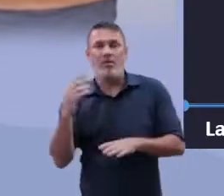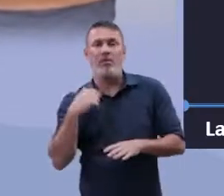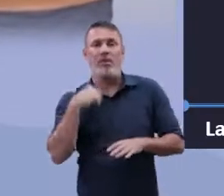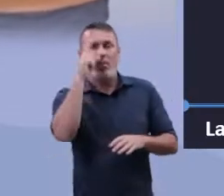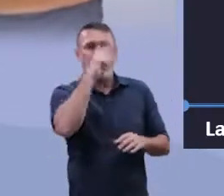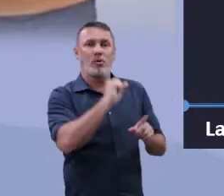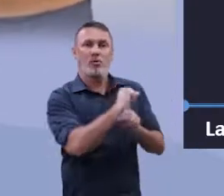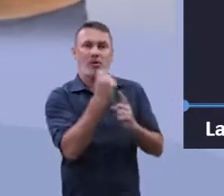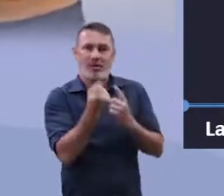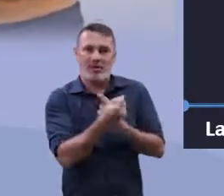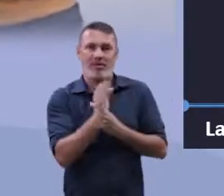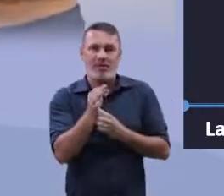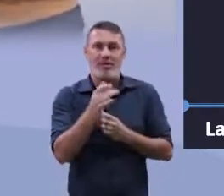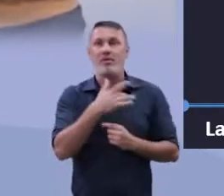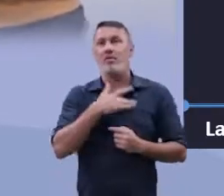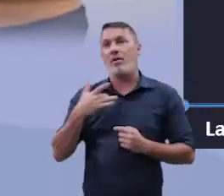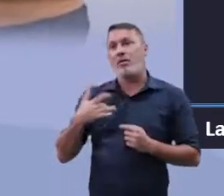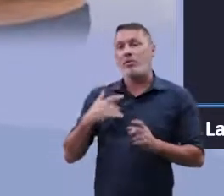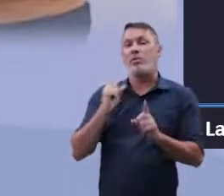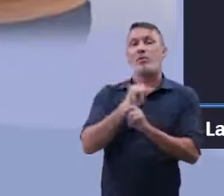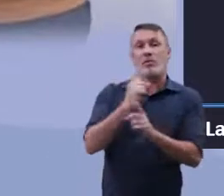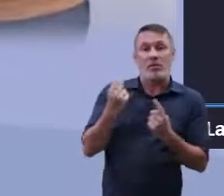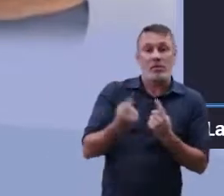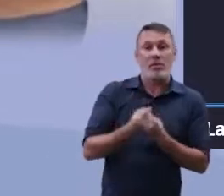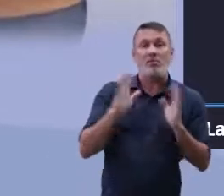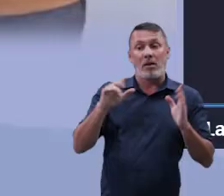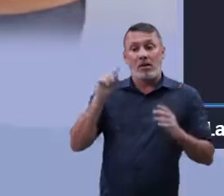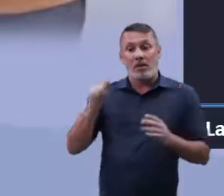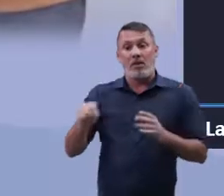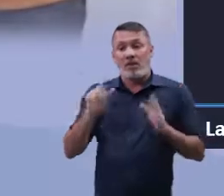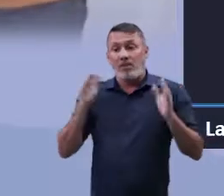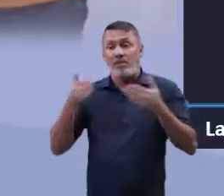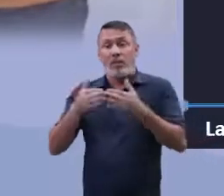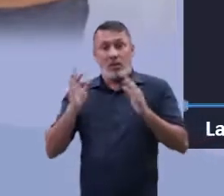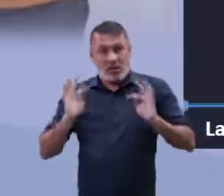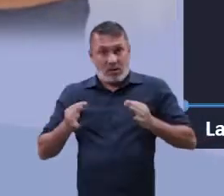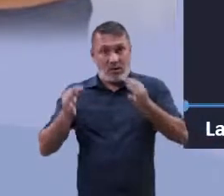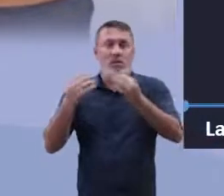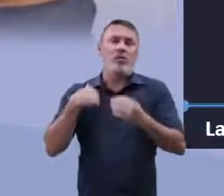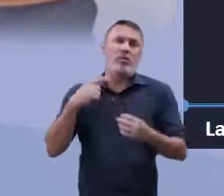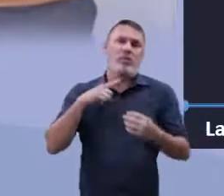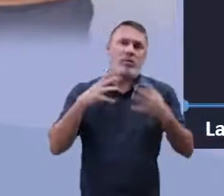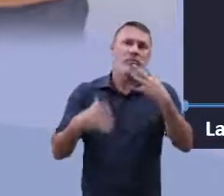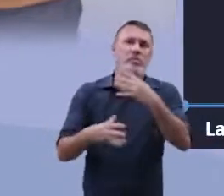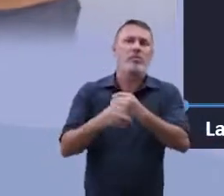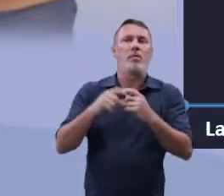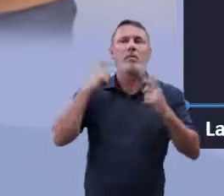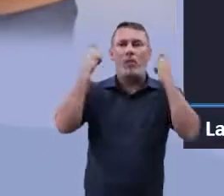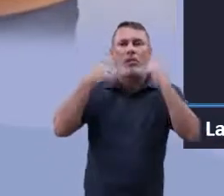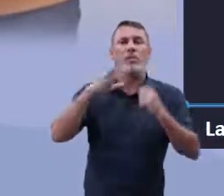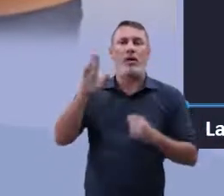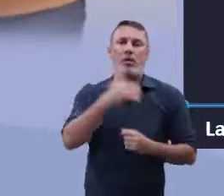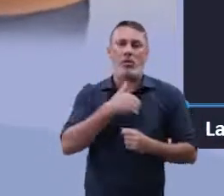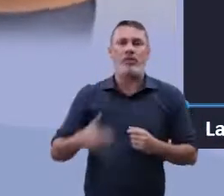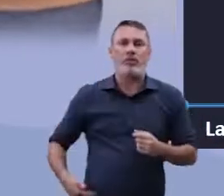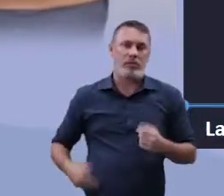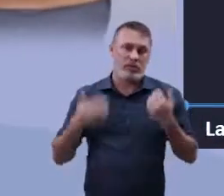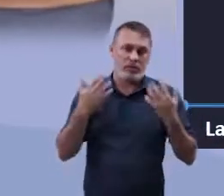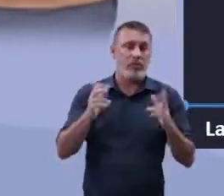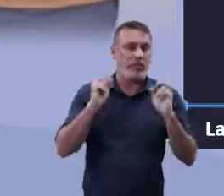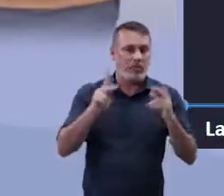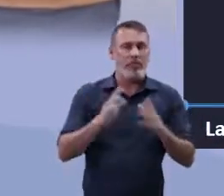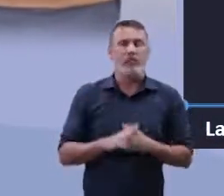joguei para a sociedade. Saúde também joguei para a sociedade. Nesse aspecto voltado para a tecnologia, eu já tenho uma preocupação com o